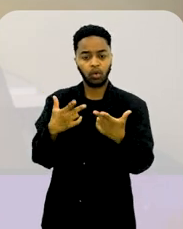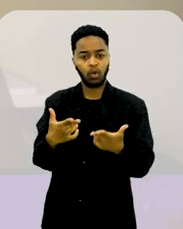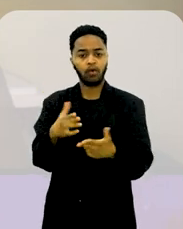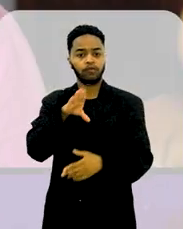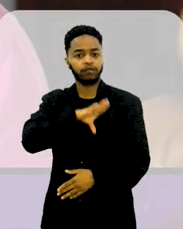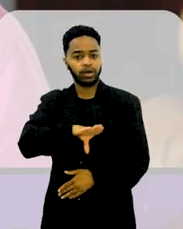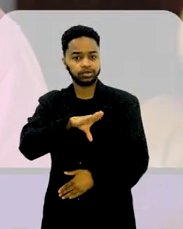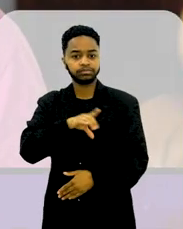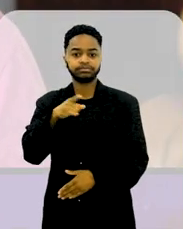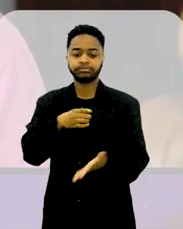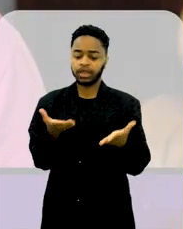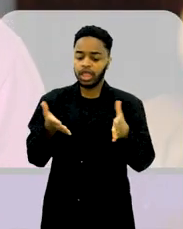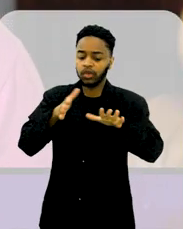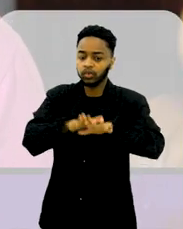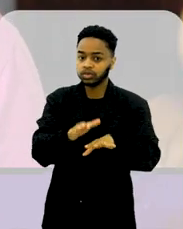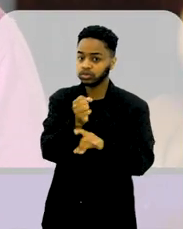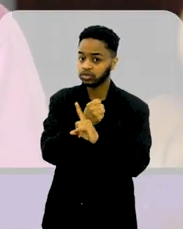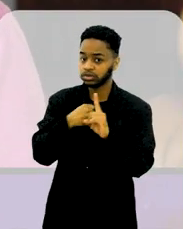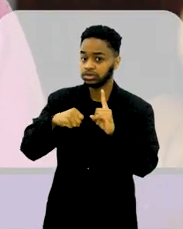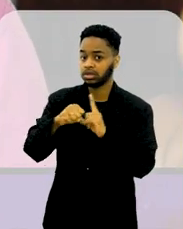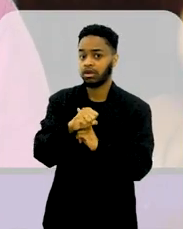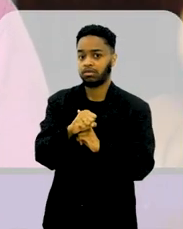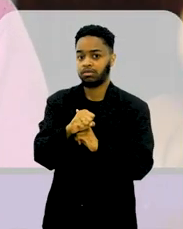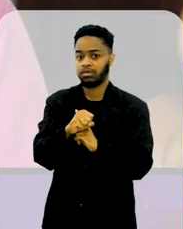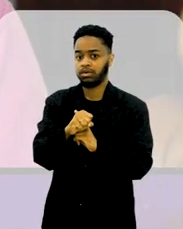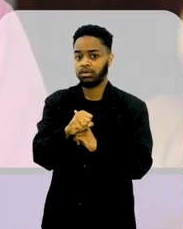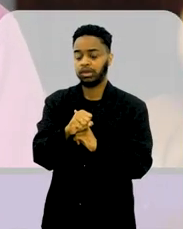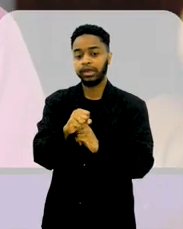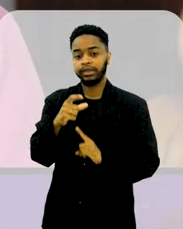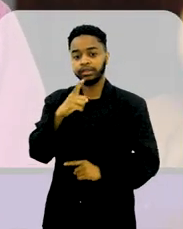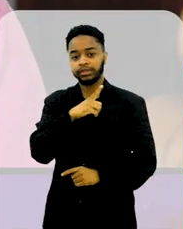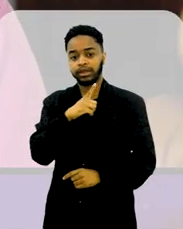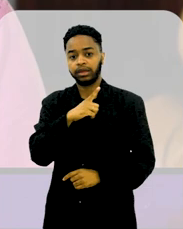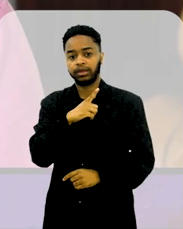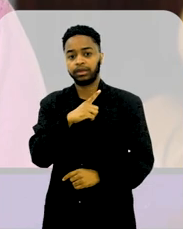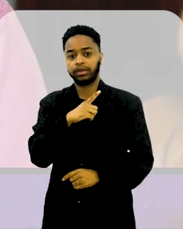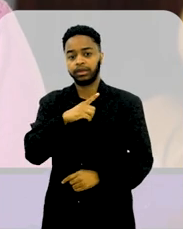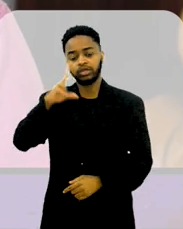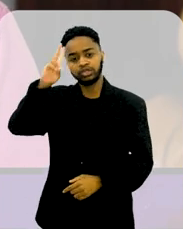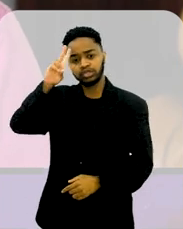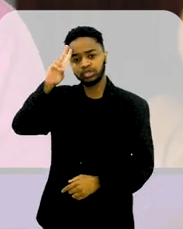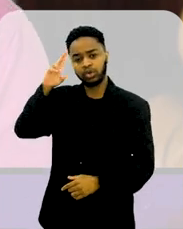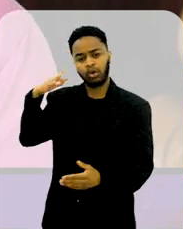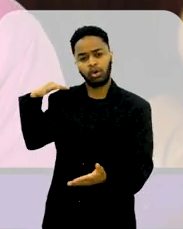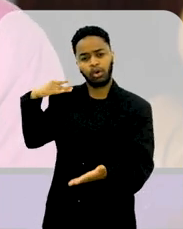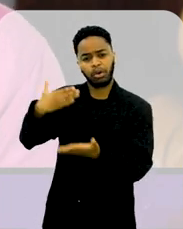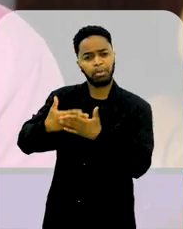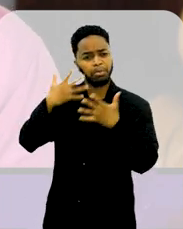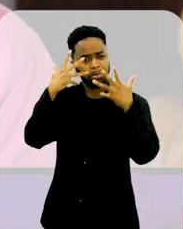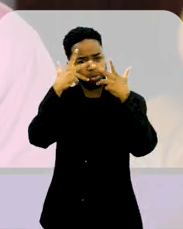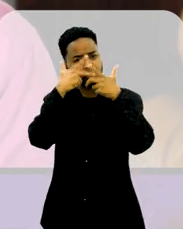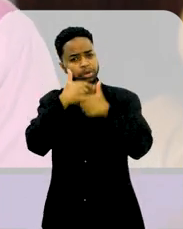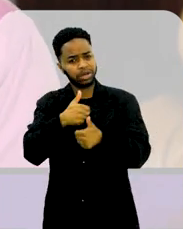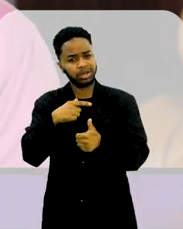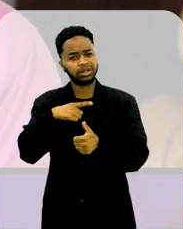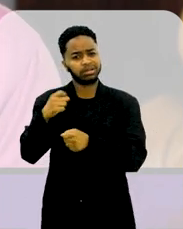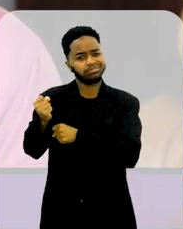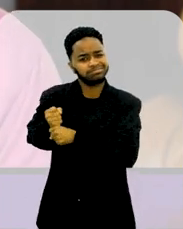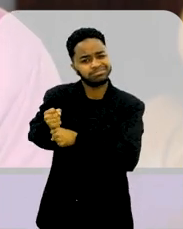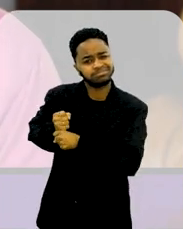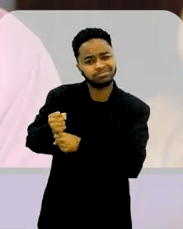Vasco da Gama de inclusão social um clube que tem eh uma história linda